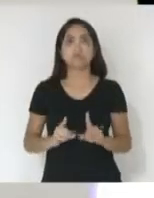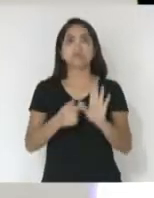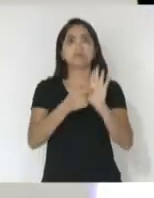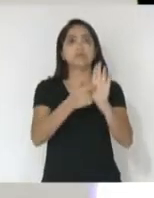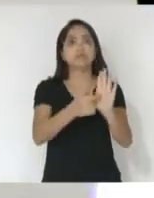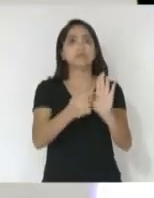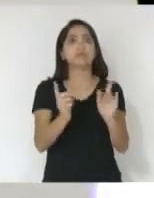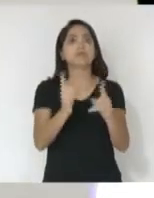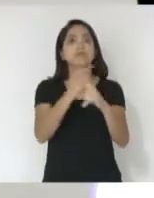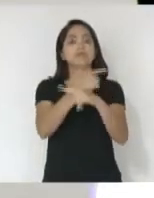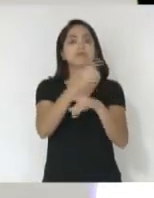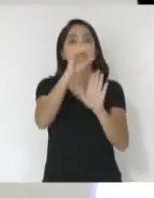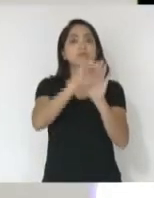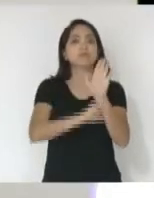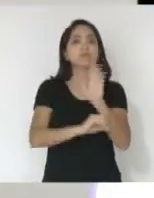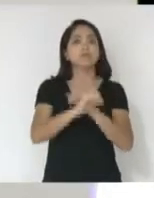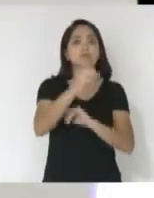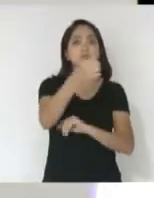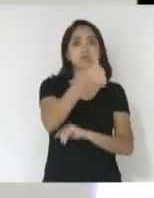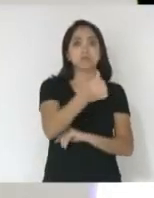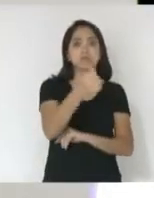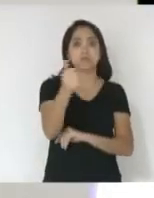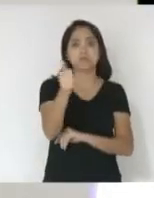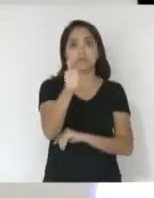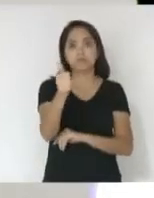parecer contrário ao ofício